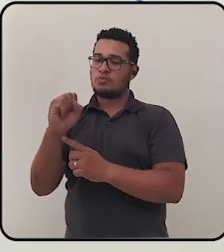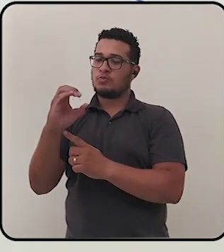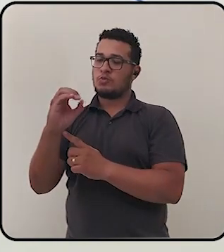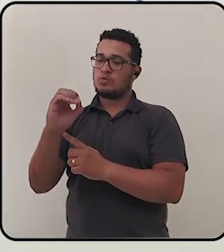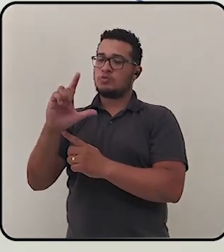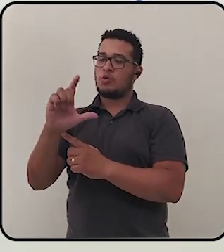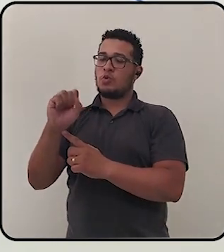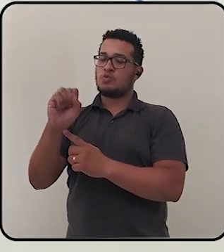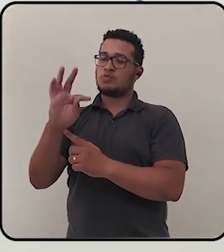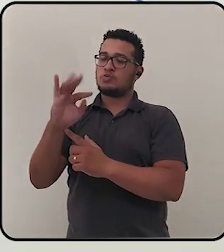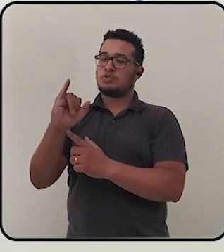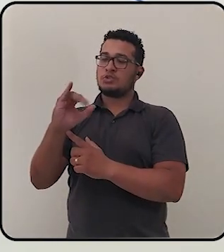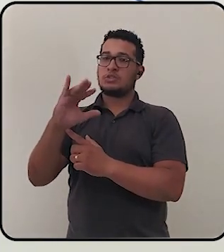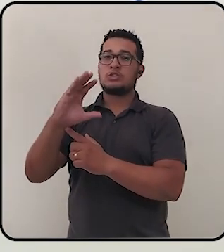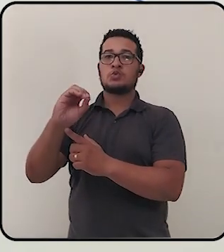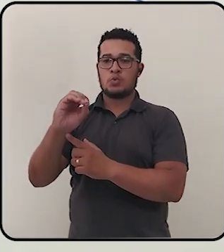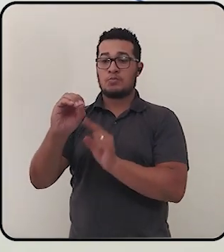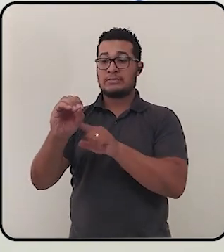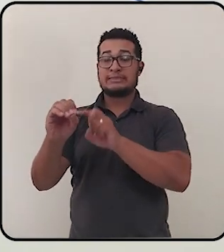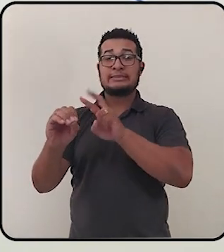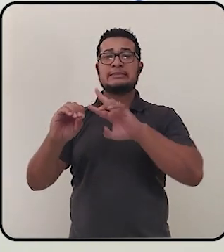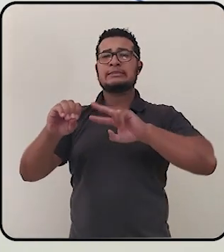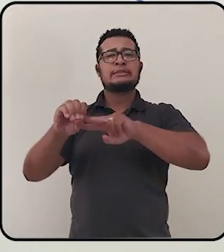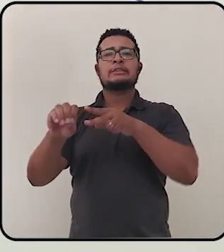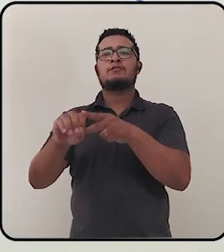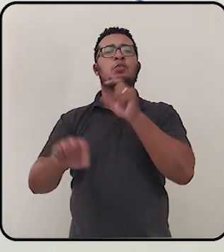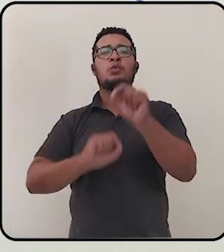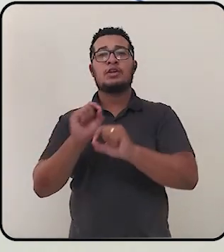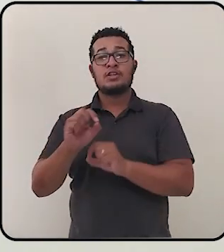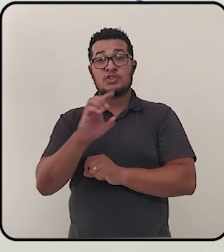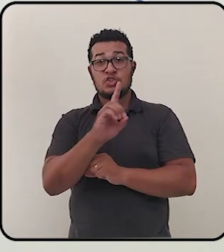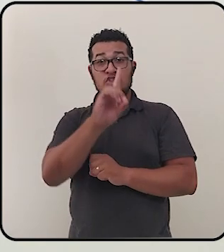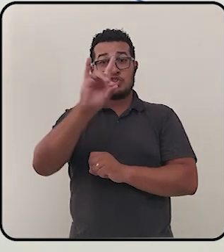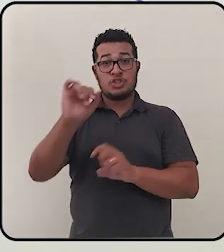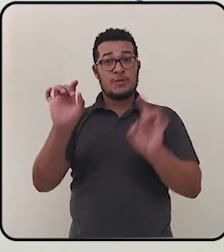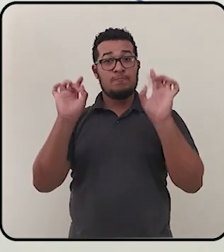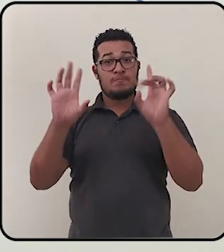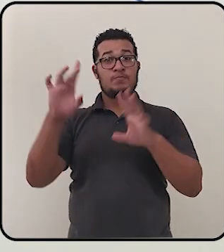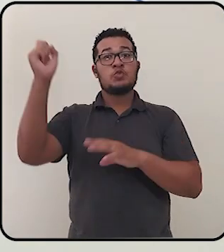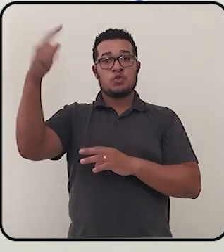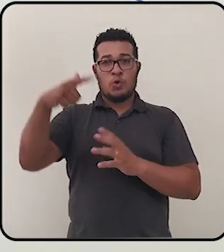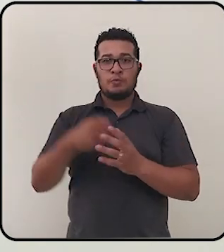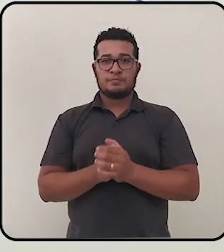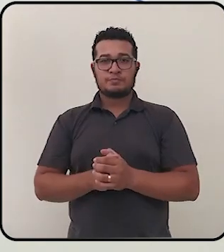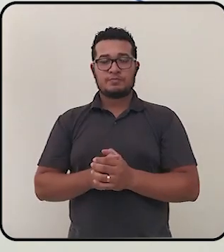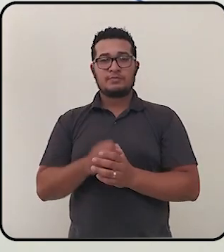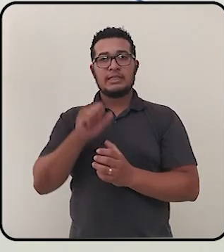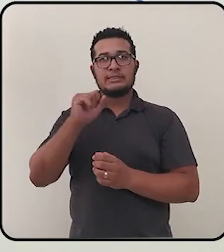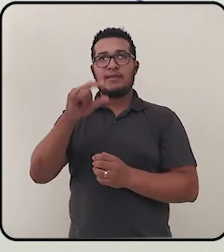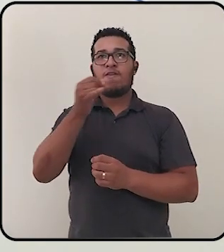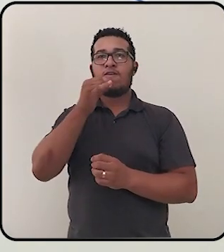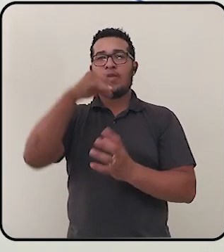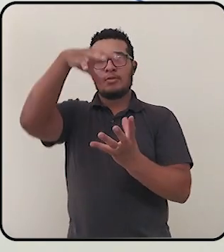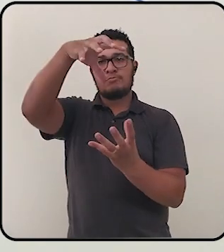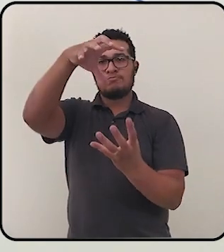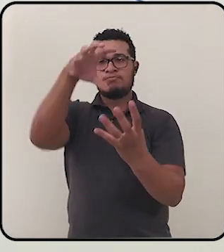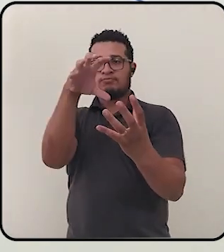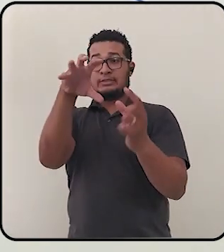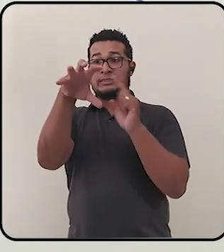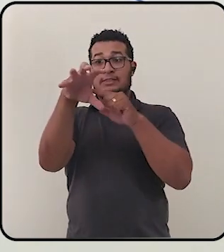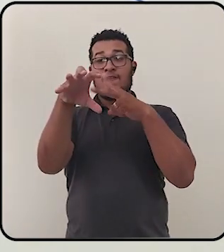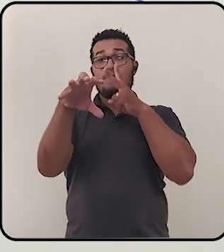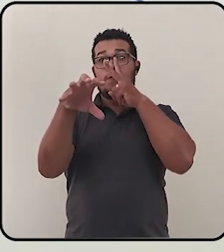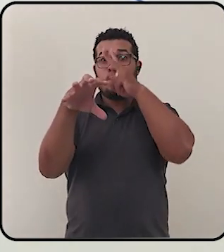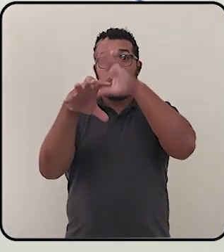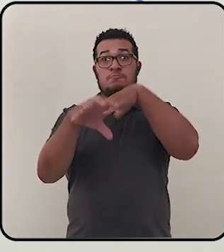do Sol. O hemisfério que estiver recebendo com mais intensidade terá origem o